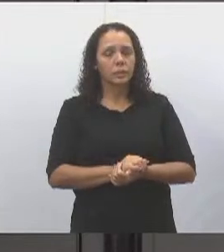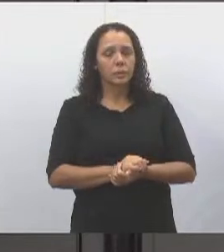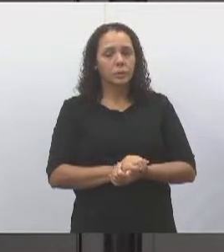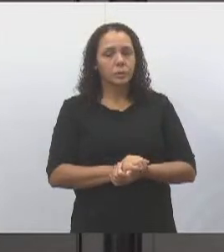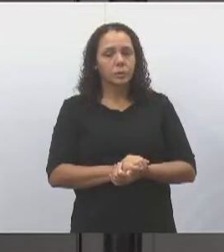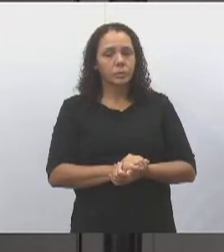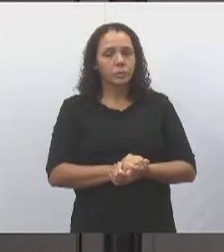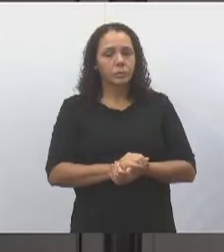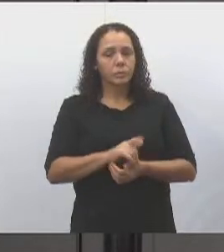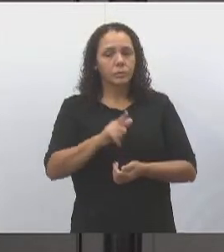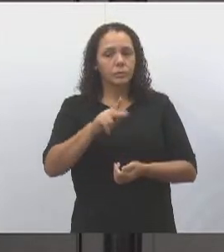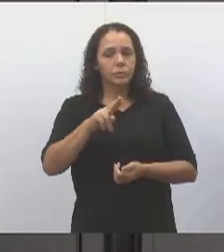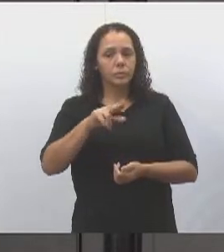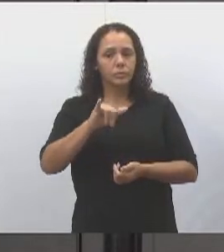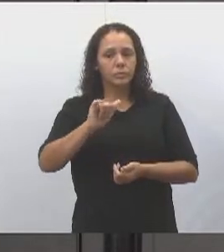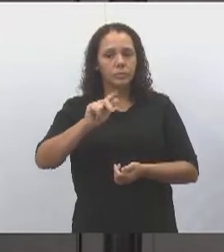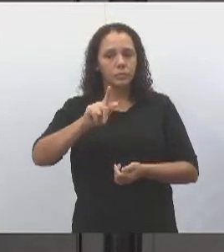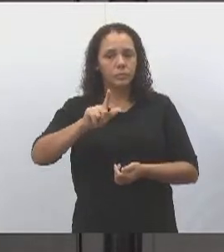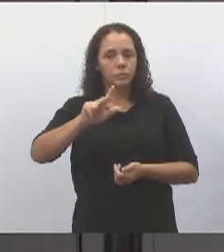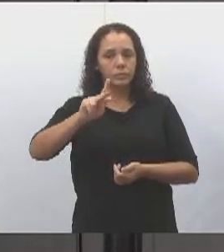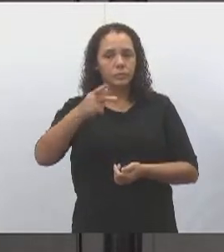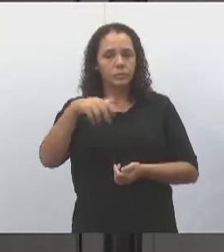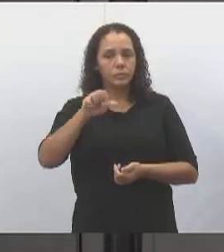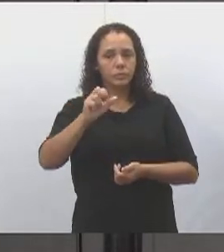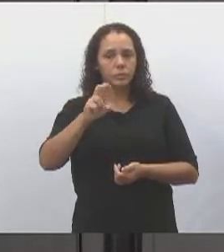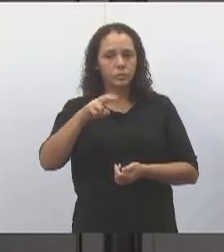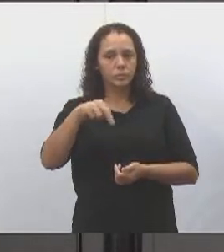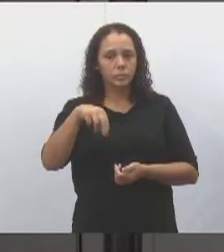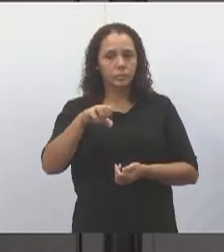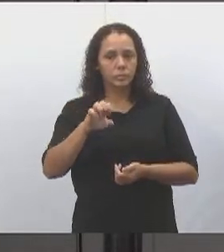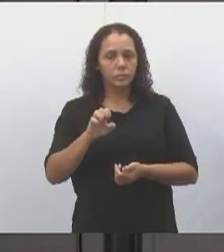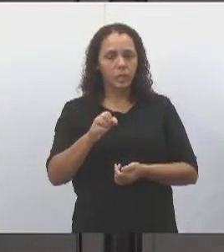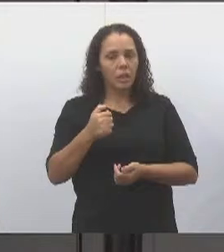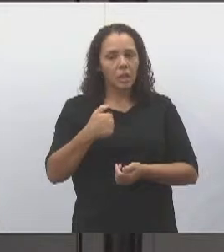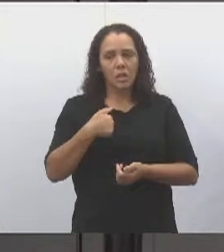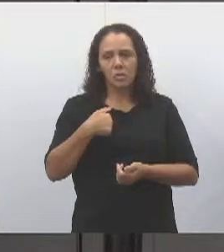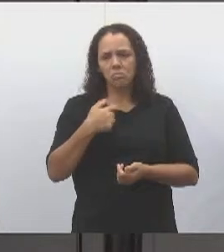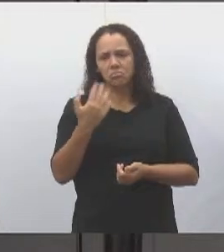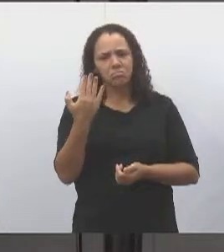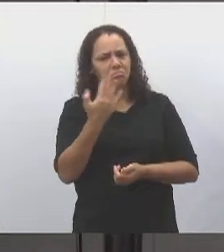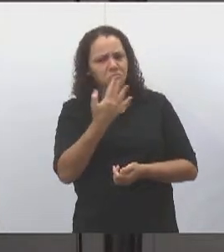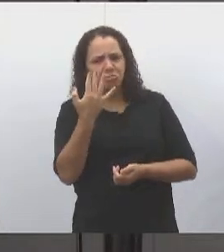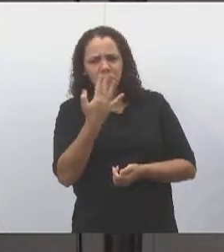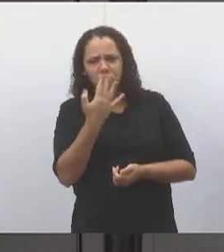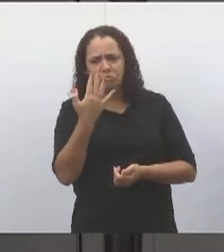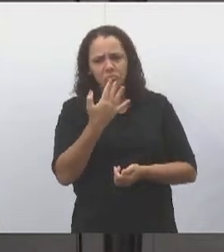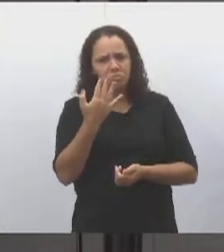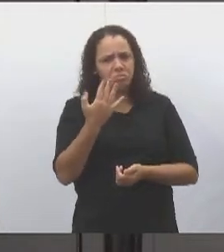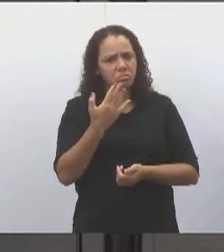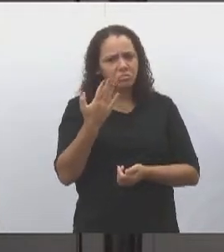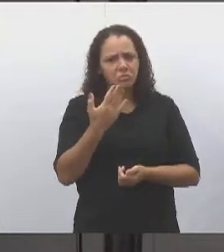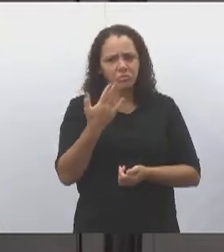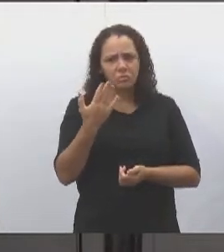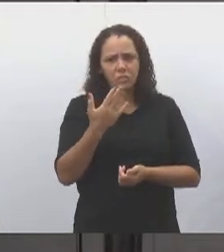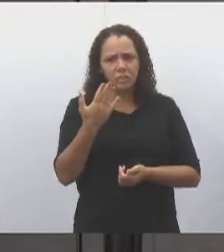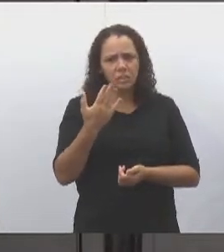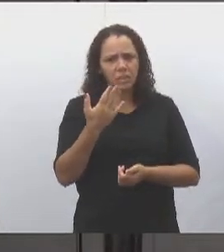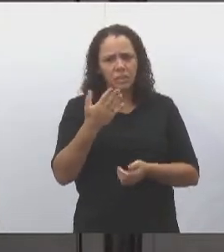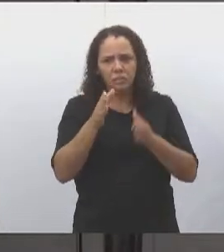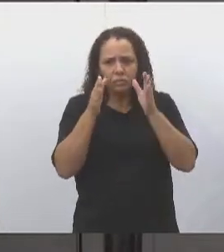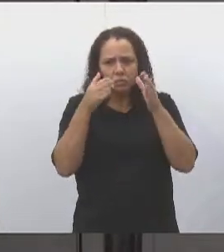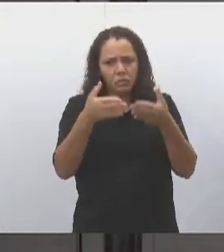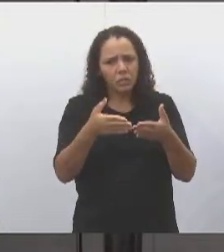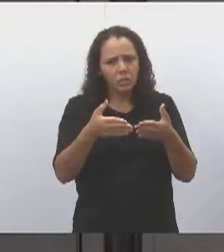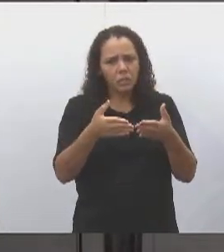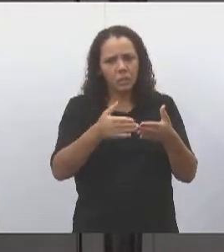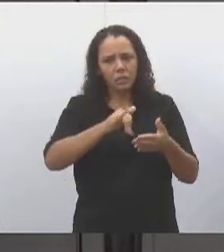Guilherme, eu não vi nada de tudo aquilo que você apresentou. eu não vi absolutamente nada para o Veraneijal.